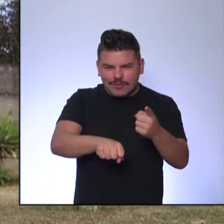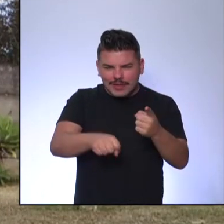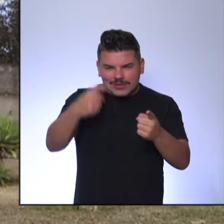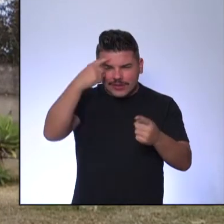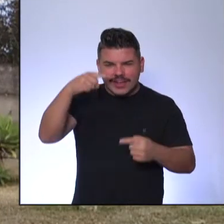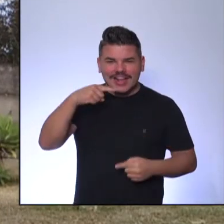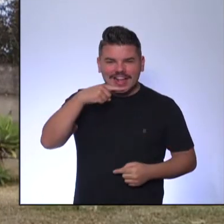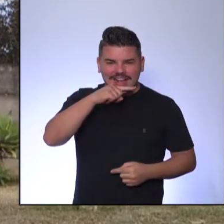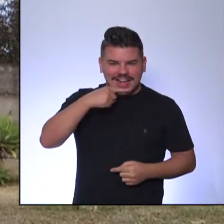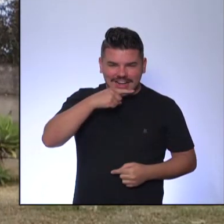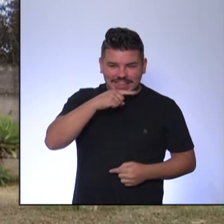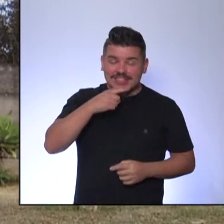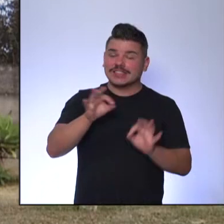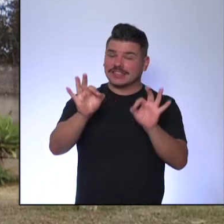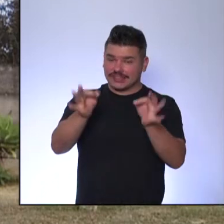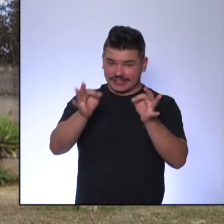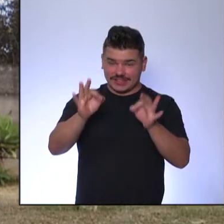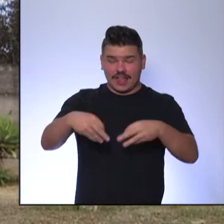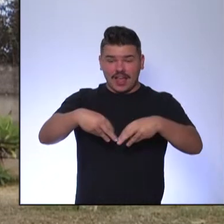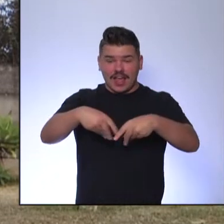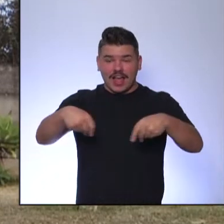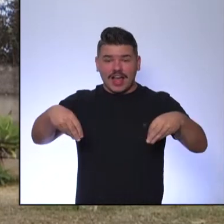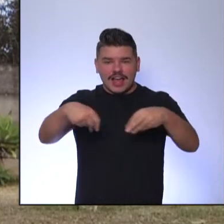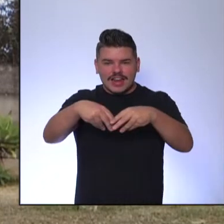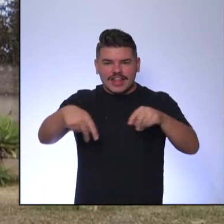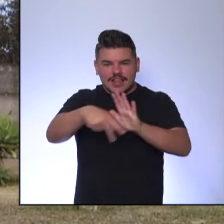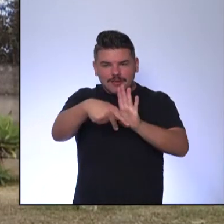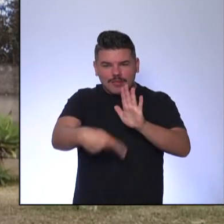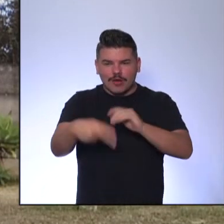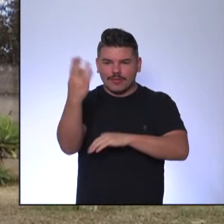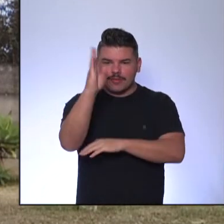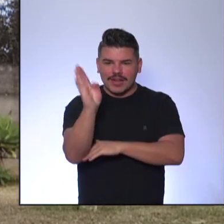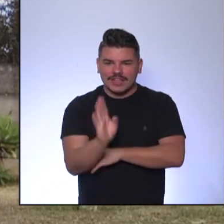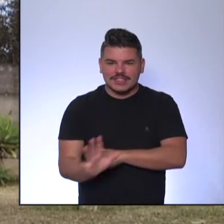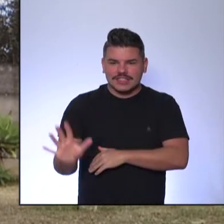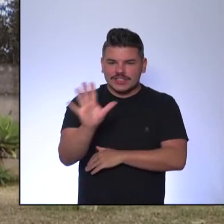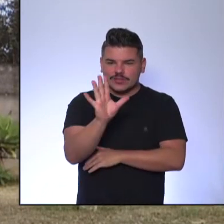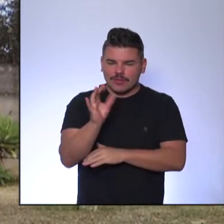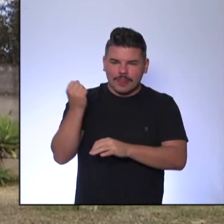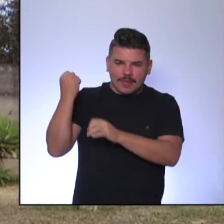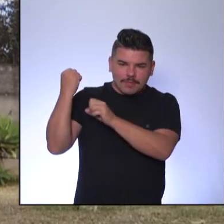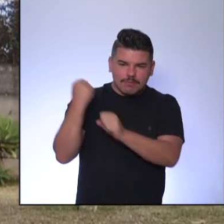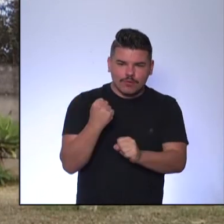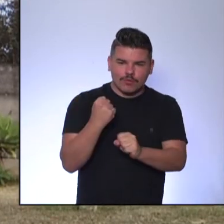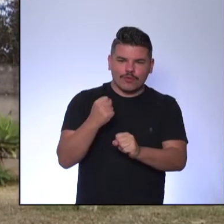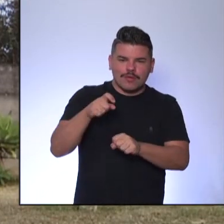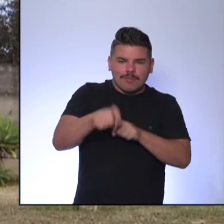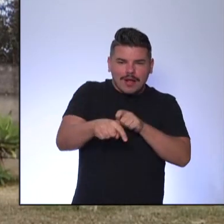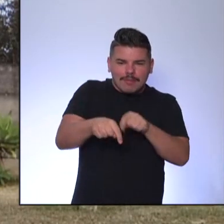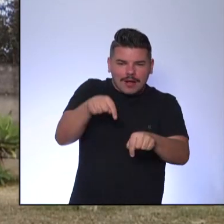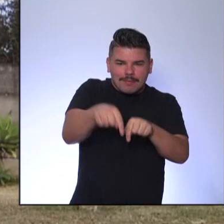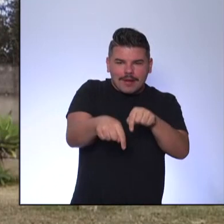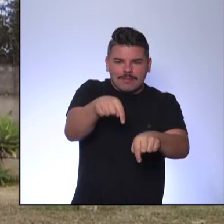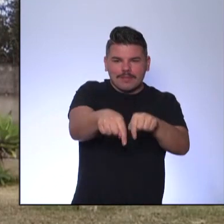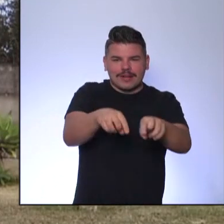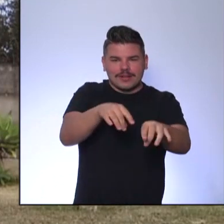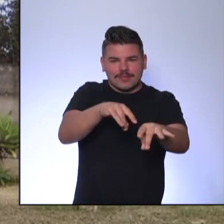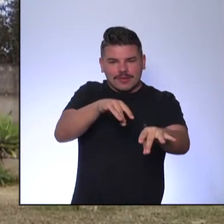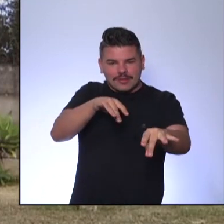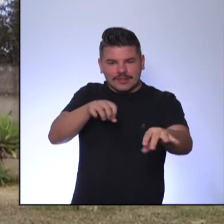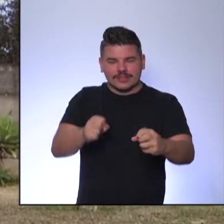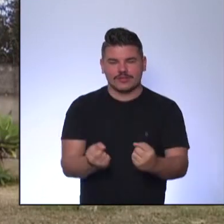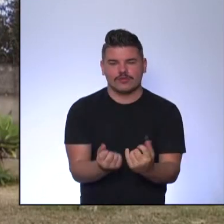bem. O solo e o clima daqui são propícios para o cultivo dessa planta. E a partir dela eram extraídos o açúcar e